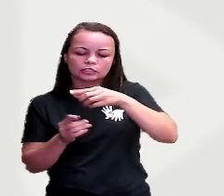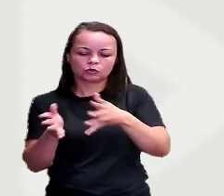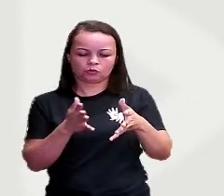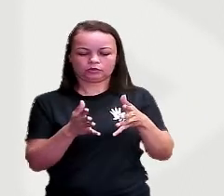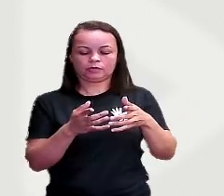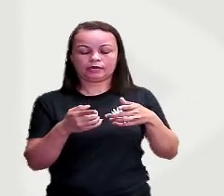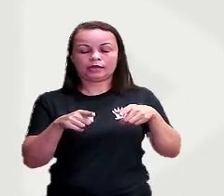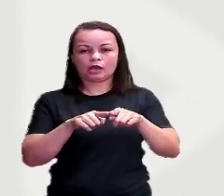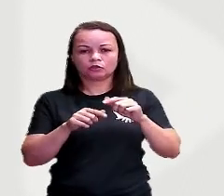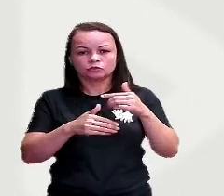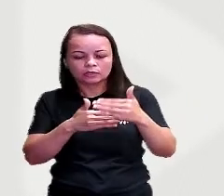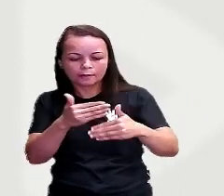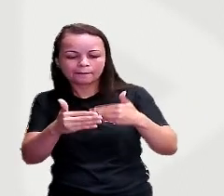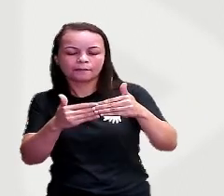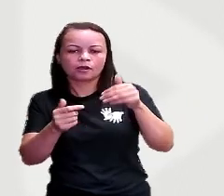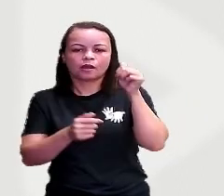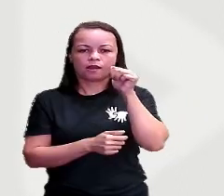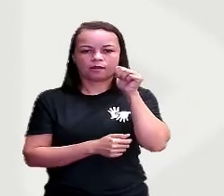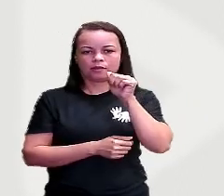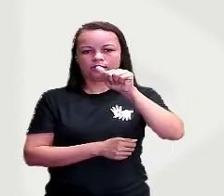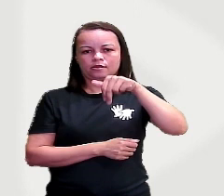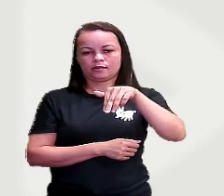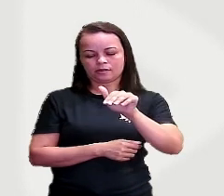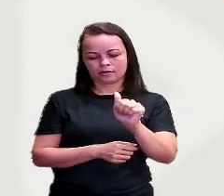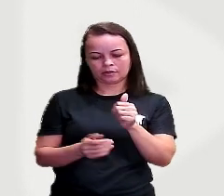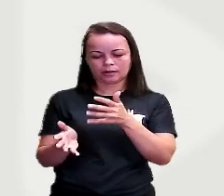conseguido atingir uma pontuação de